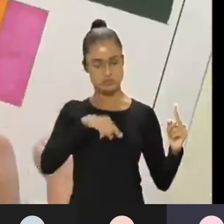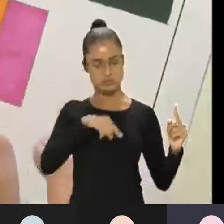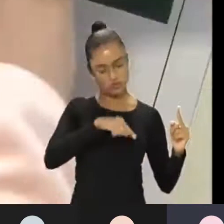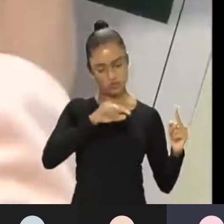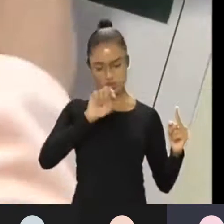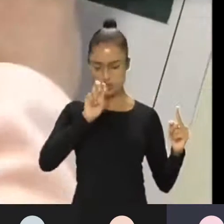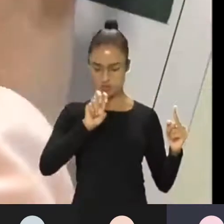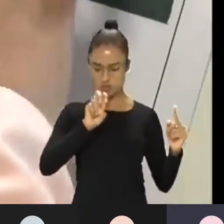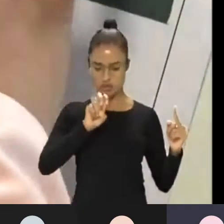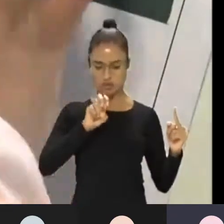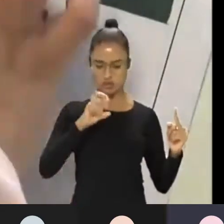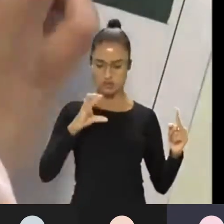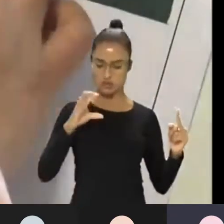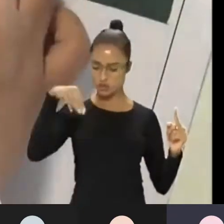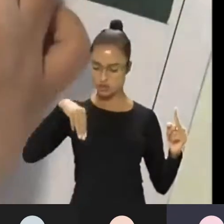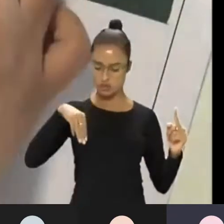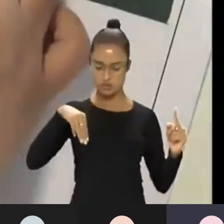Quando nós